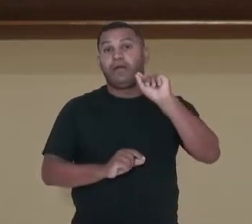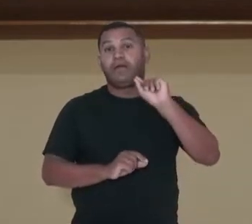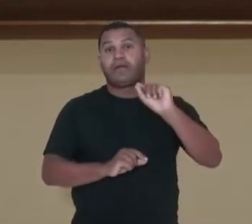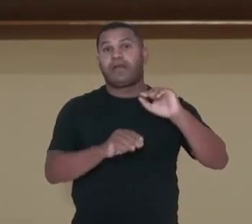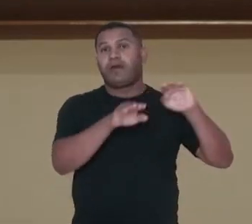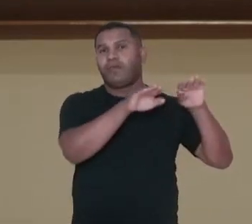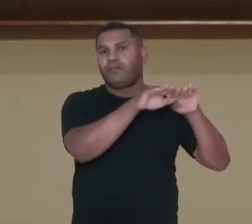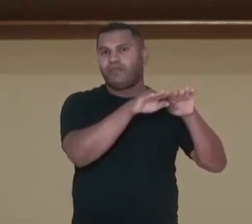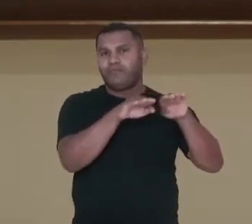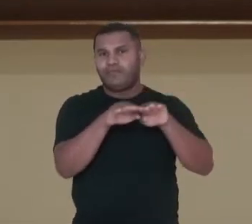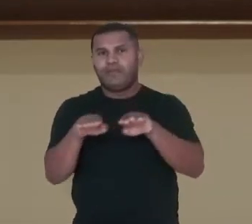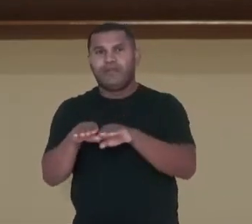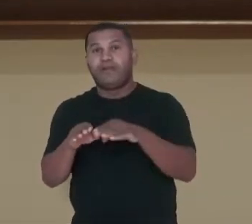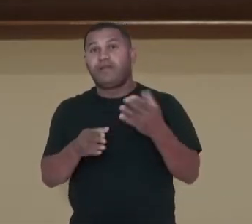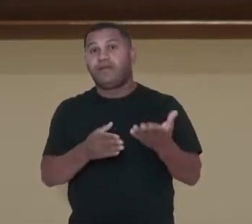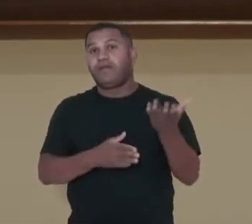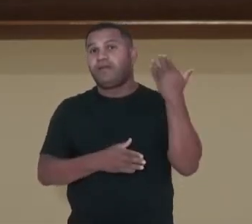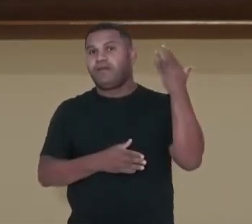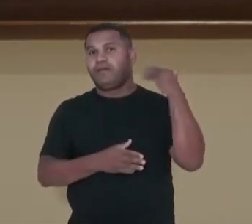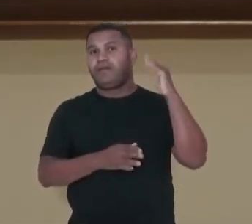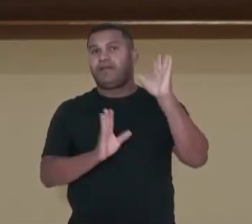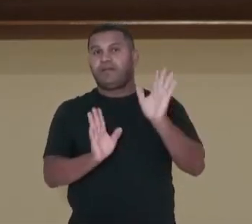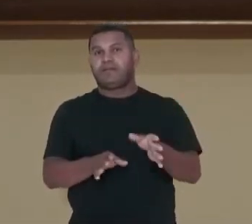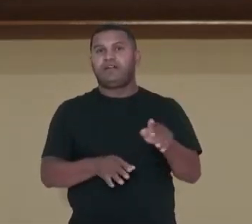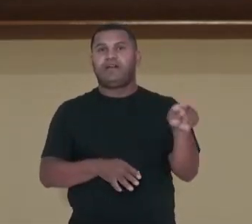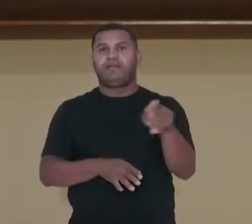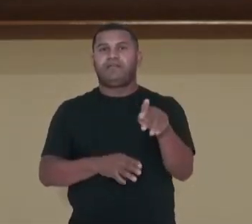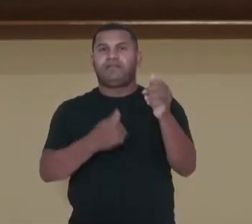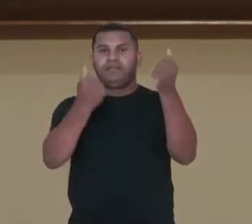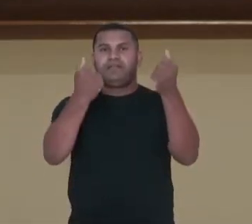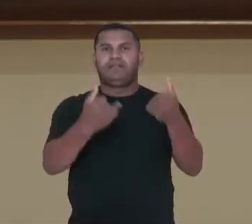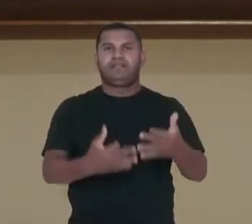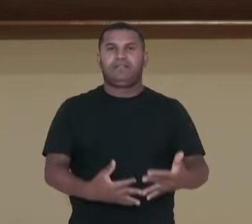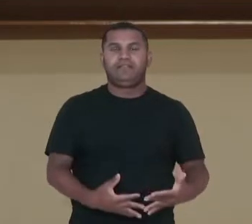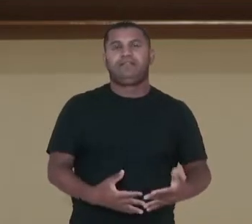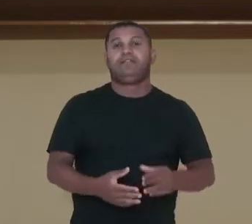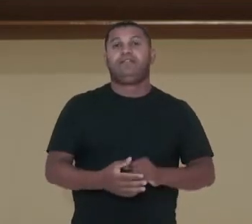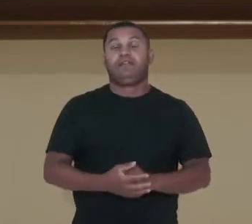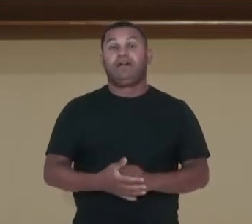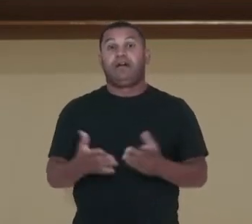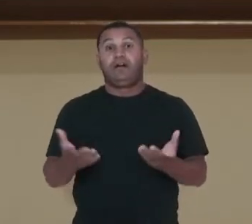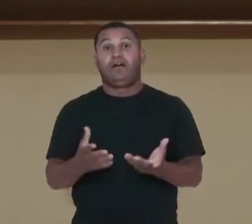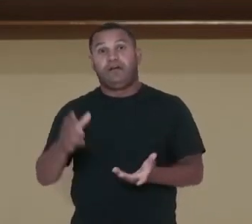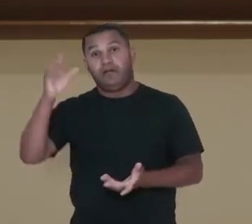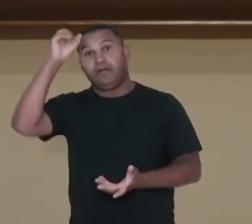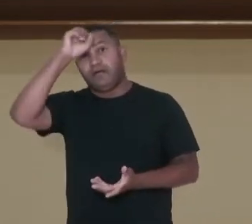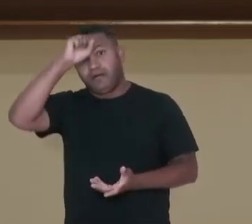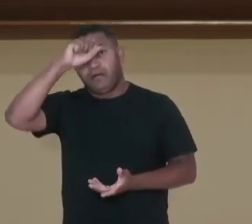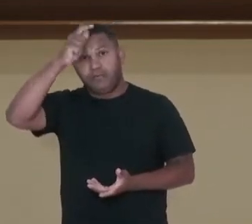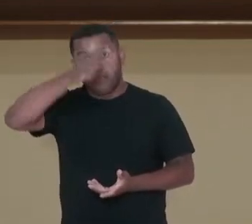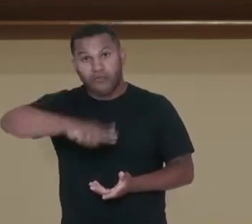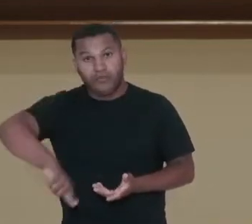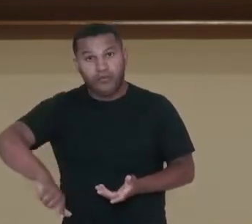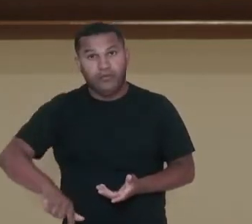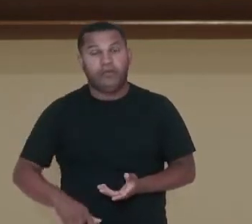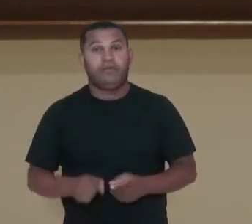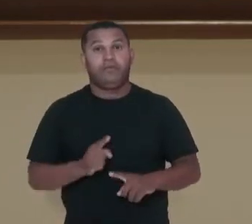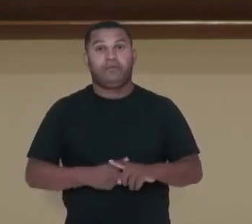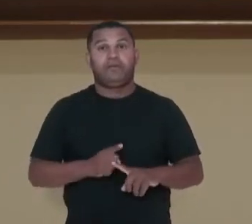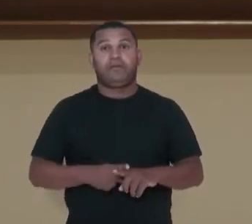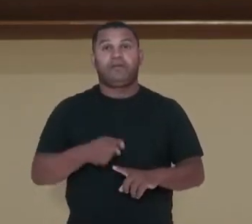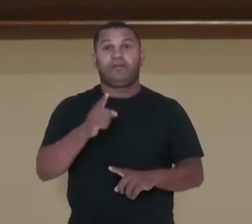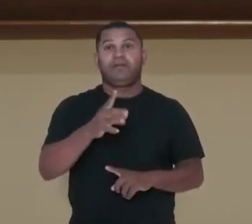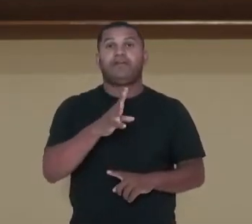falei em mais conhecimento, porque eu já tenho certeza que você já possui muito conhecimento a respeito